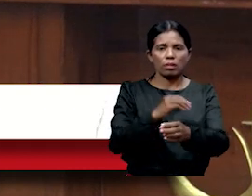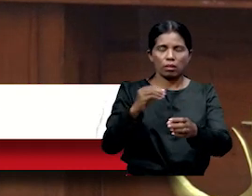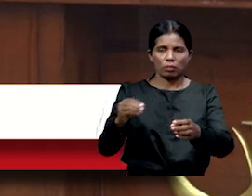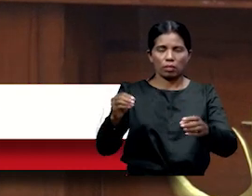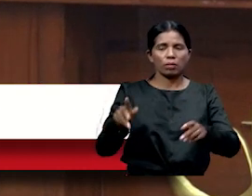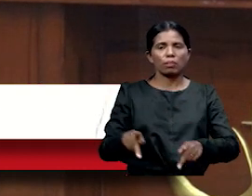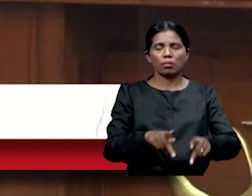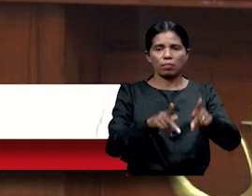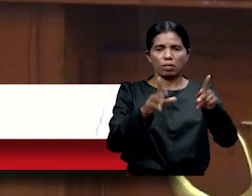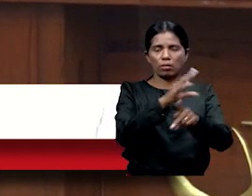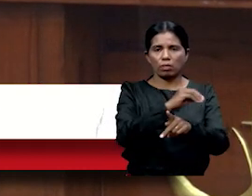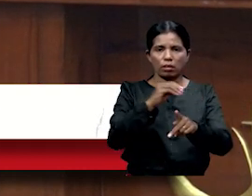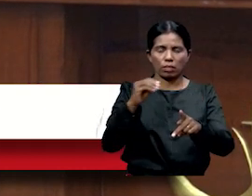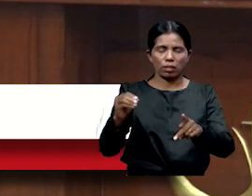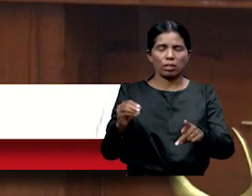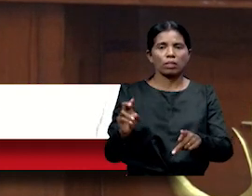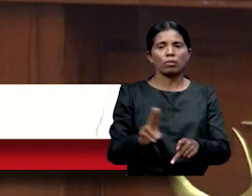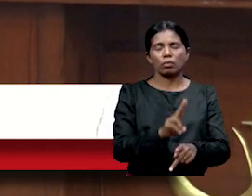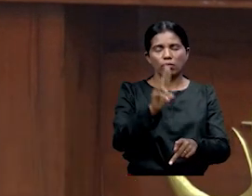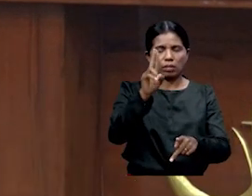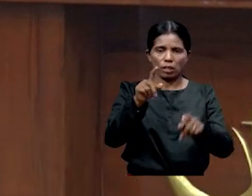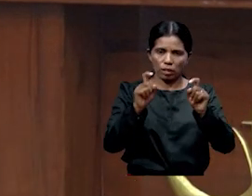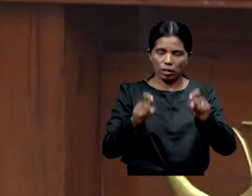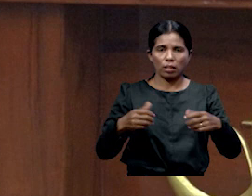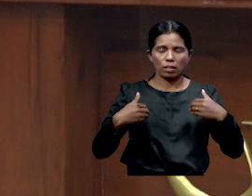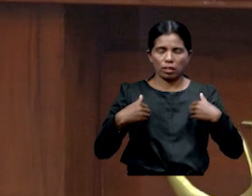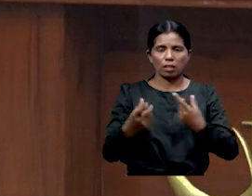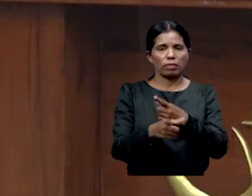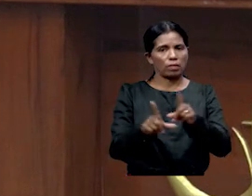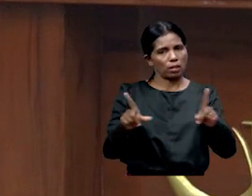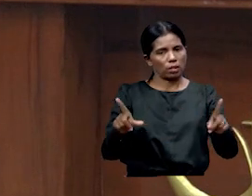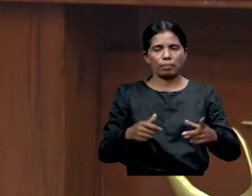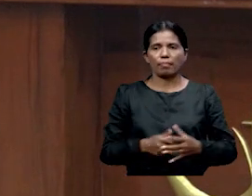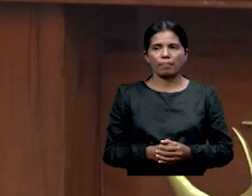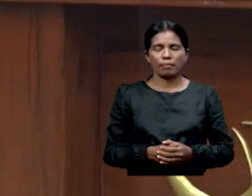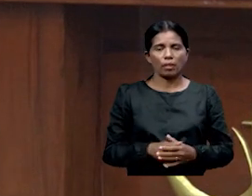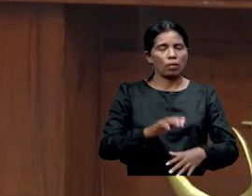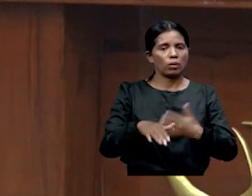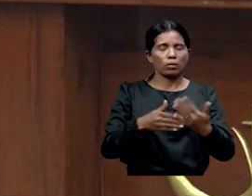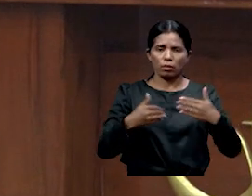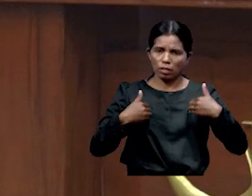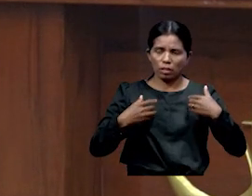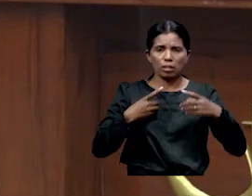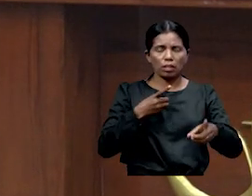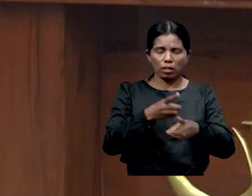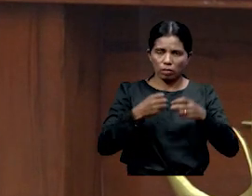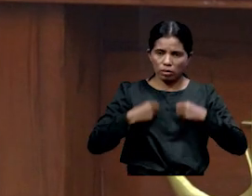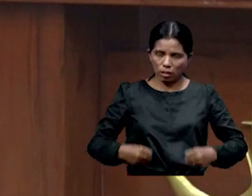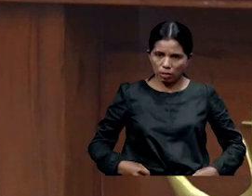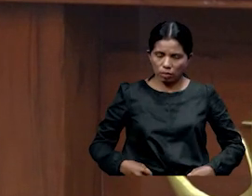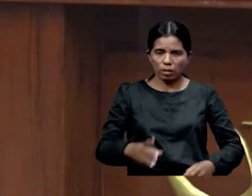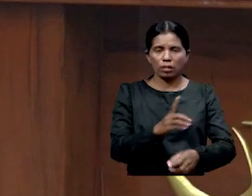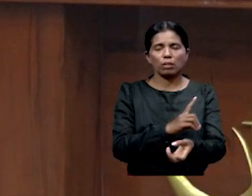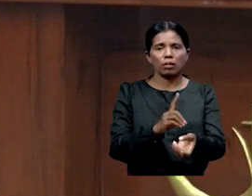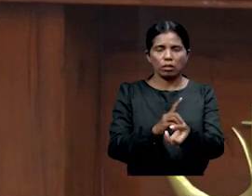público de ensino público redação e obrigatório e gratuito todos têm direito à saúde e a cuidados médicos